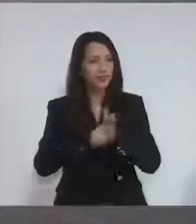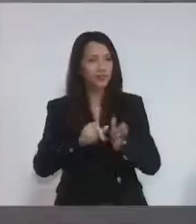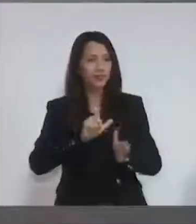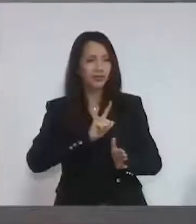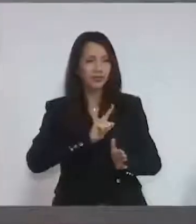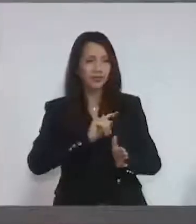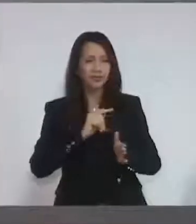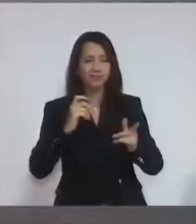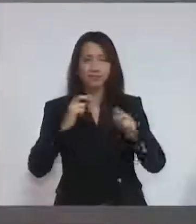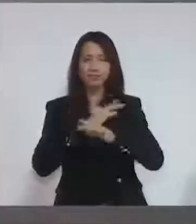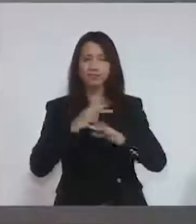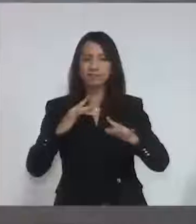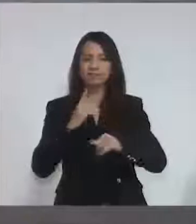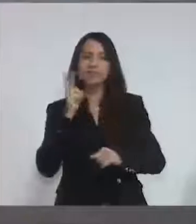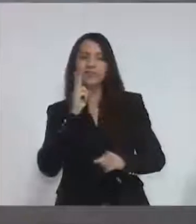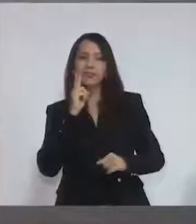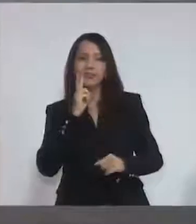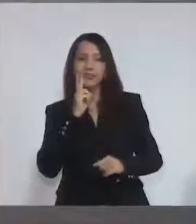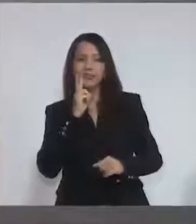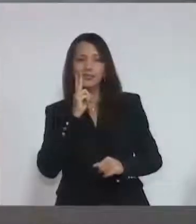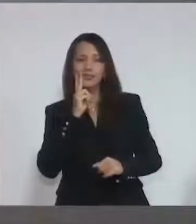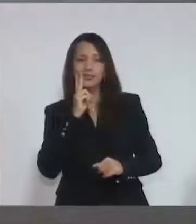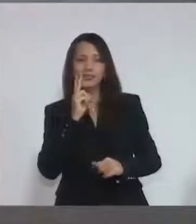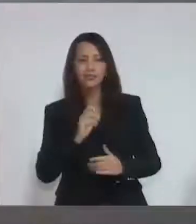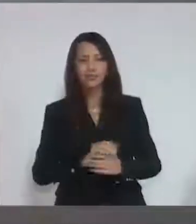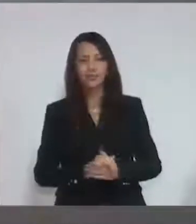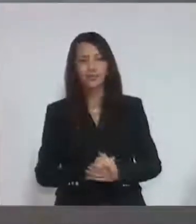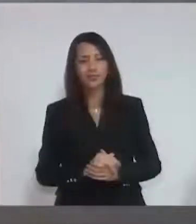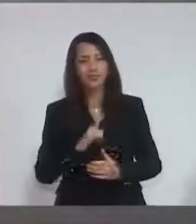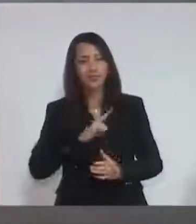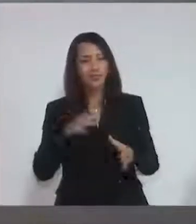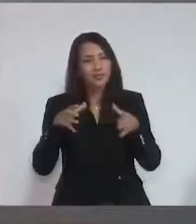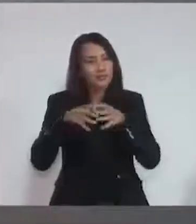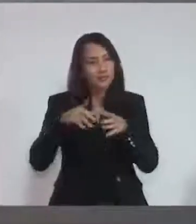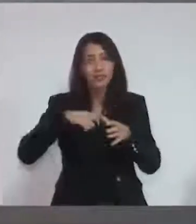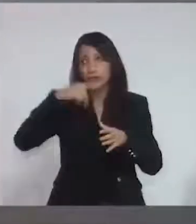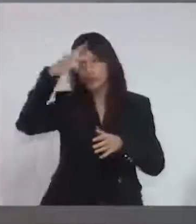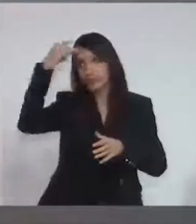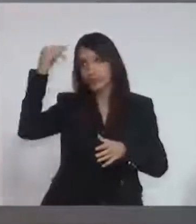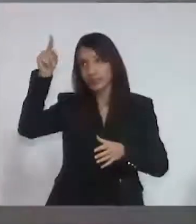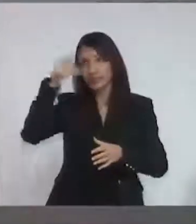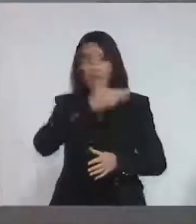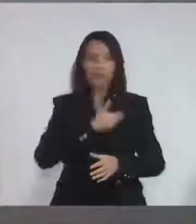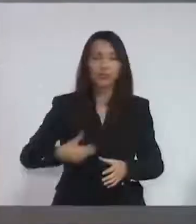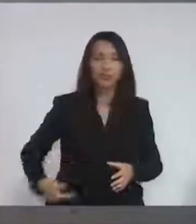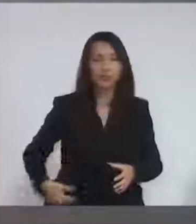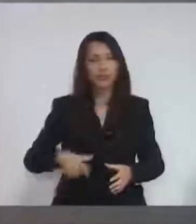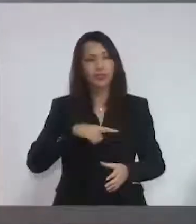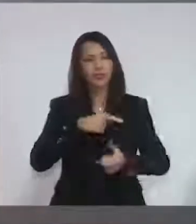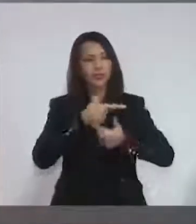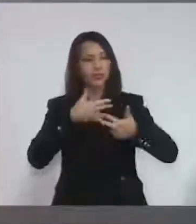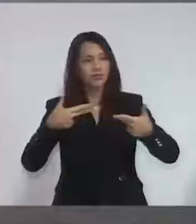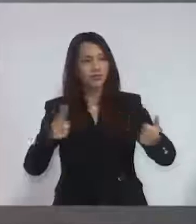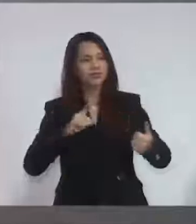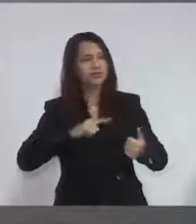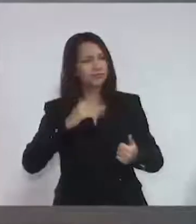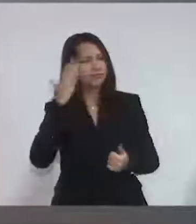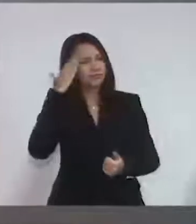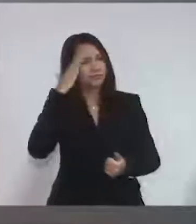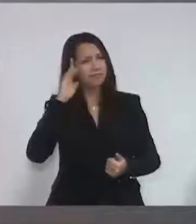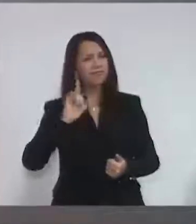fontes fidedignas, que os membros do governo, os articuladores do governo, em várias instâncias,